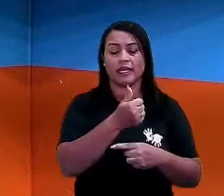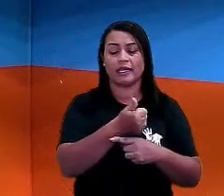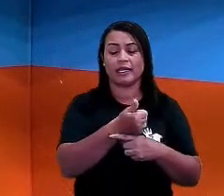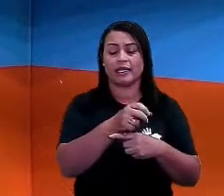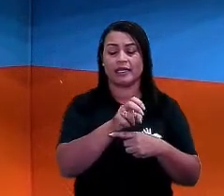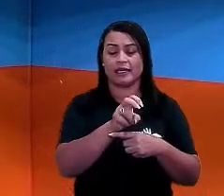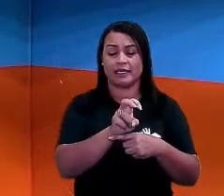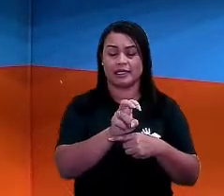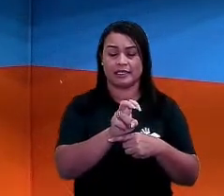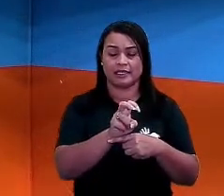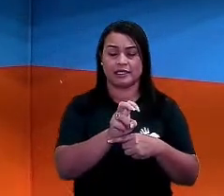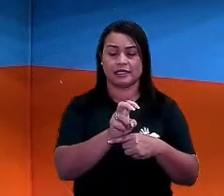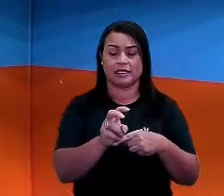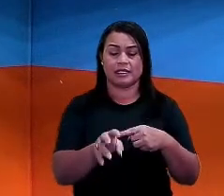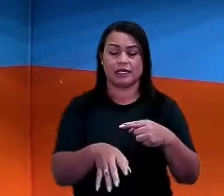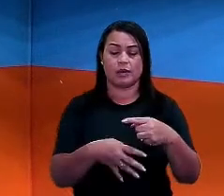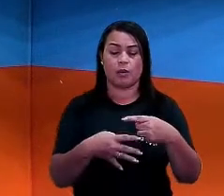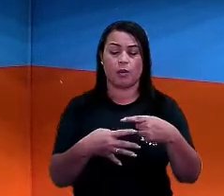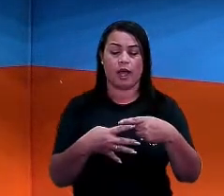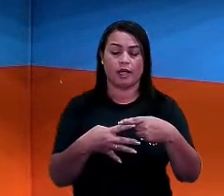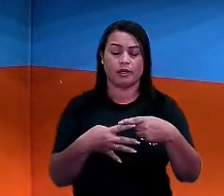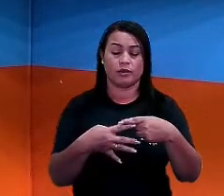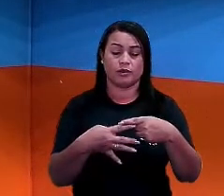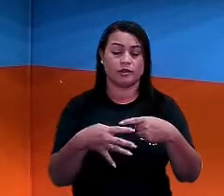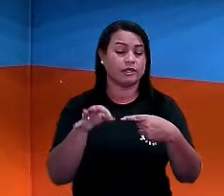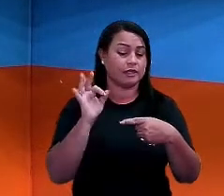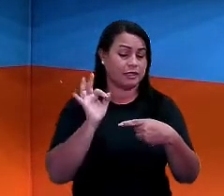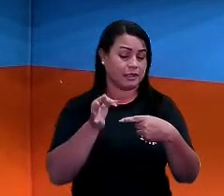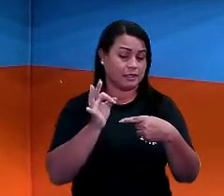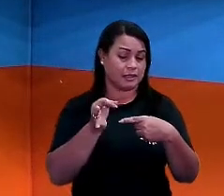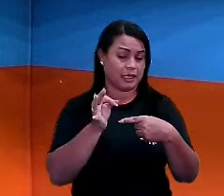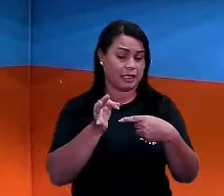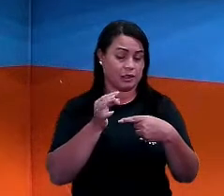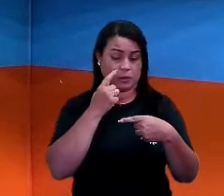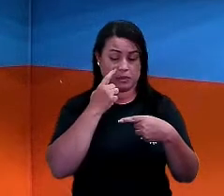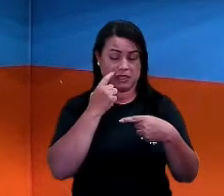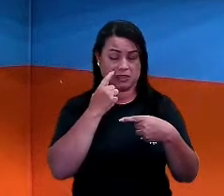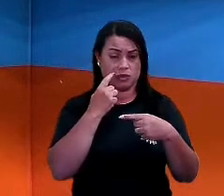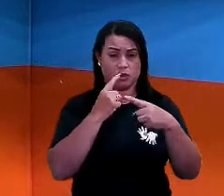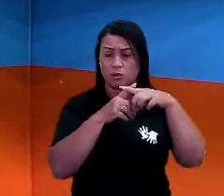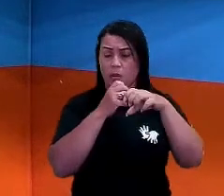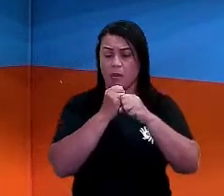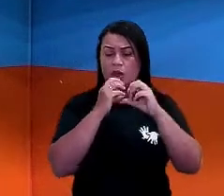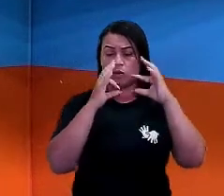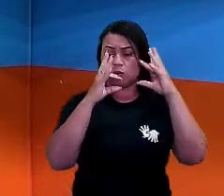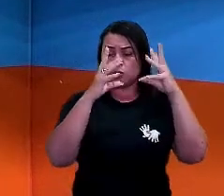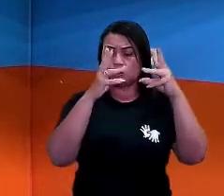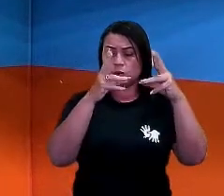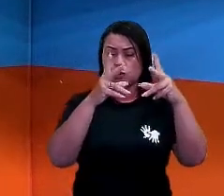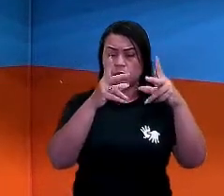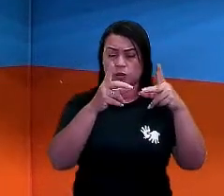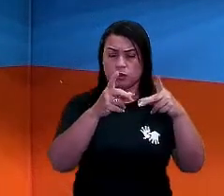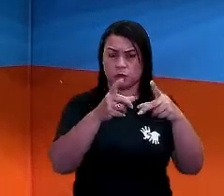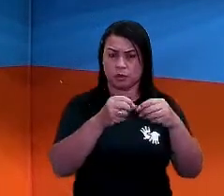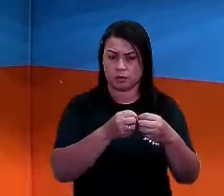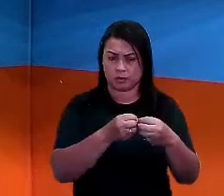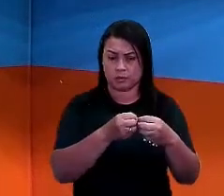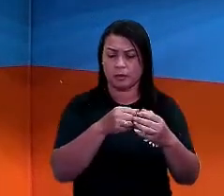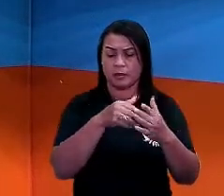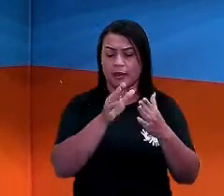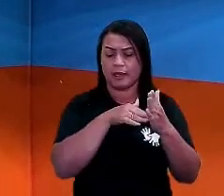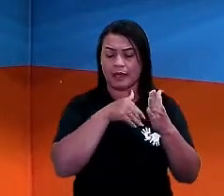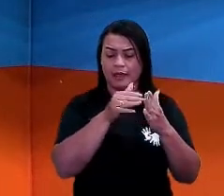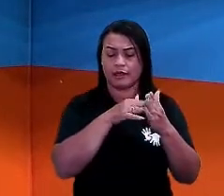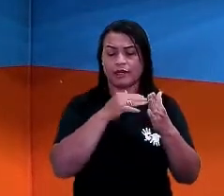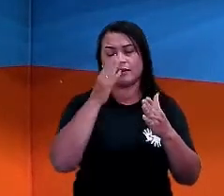15 quartos, tá certo? Se eu somar tudo isso aqui, pintadinho, eu vou